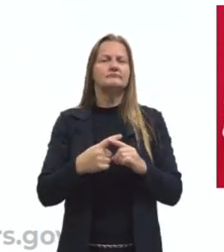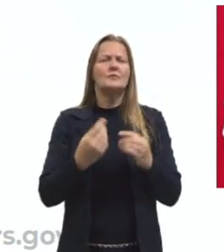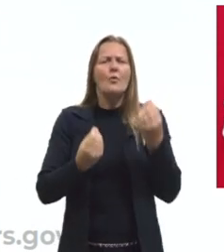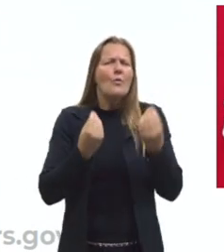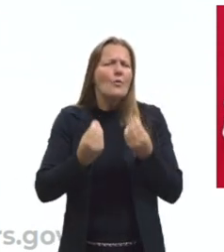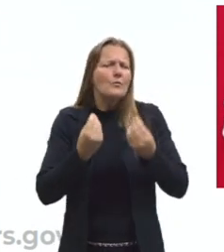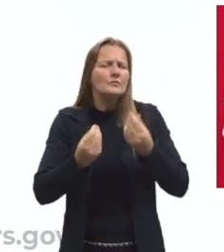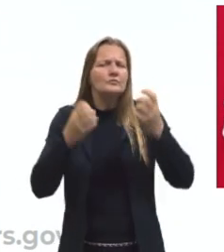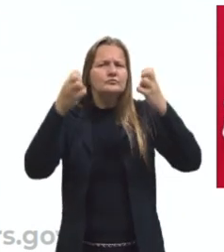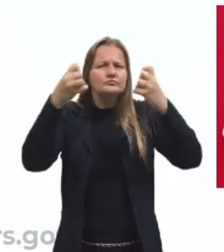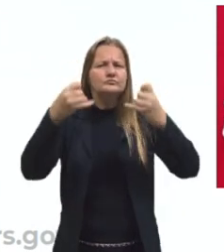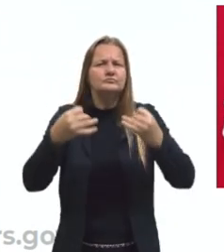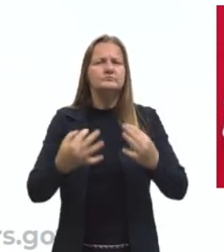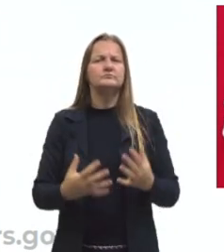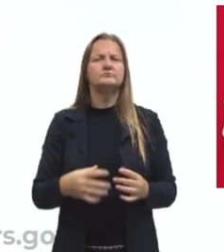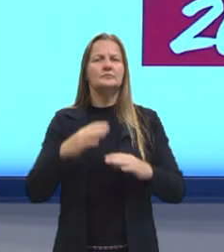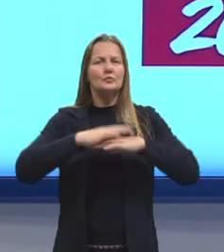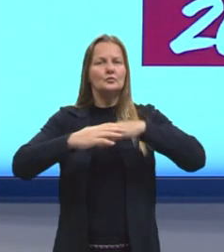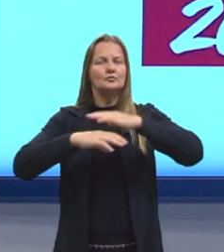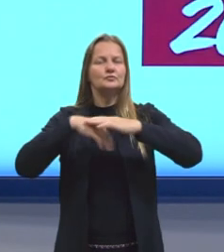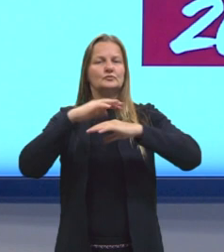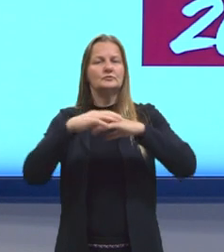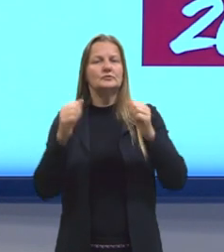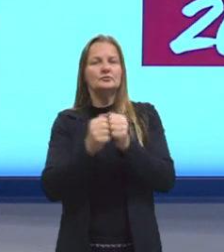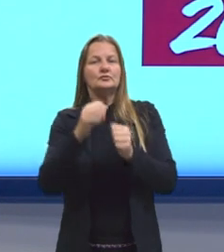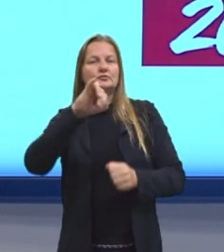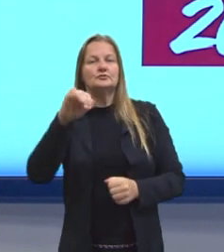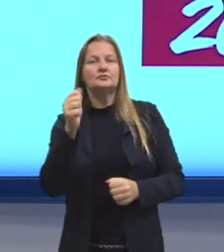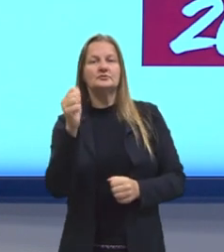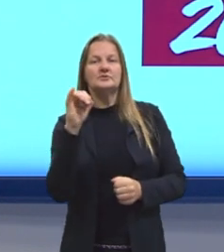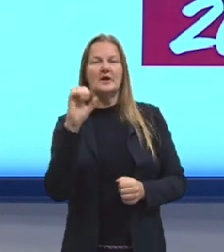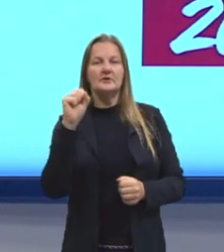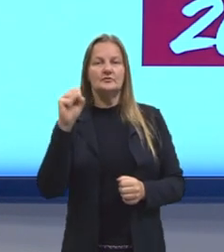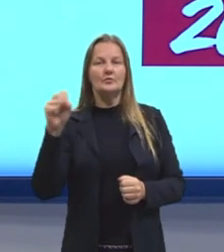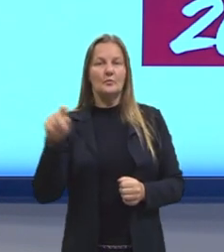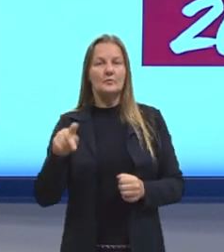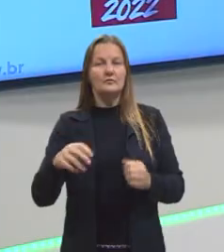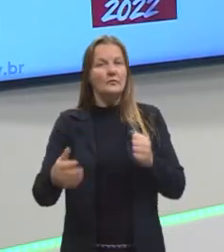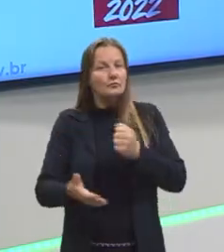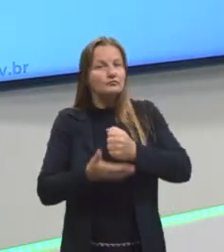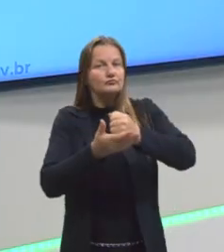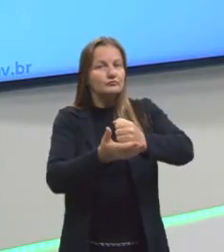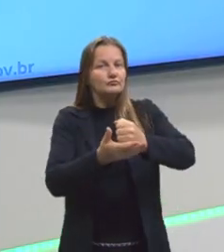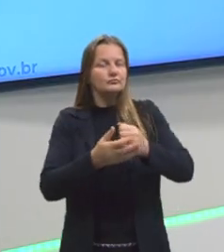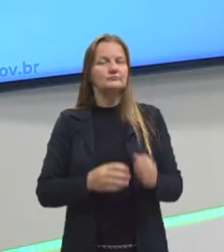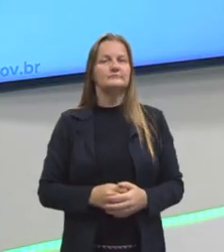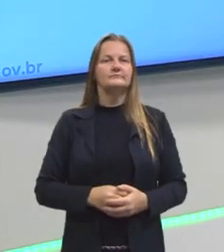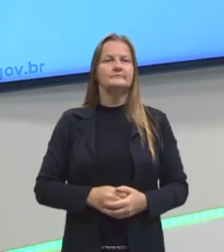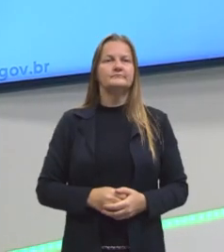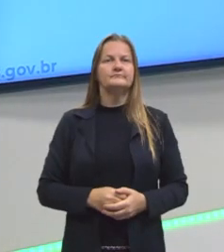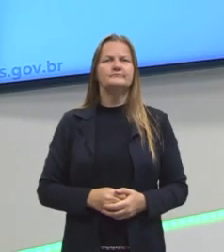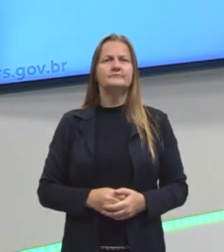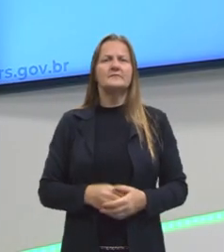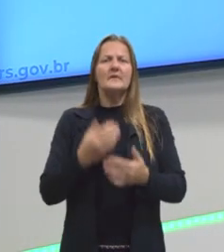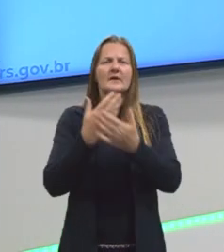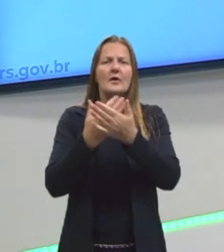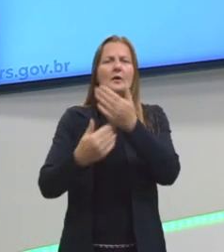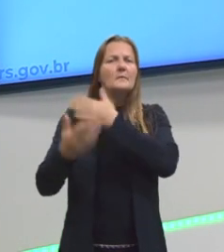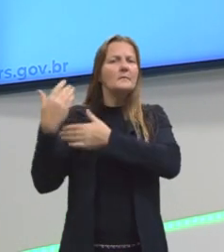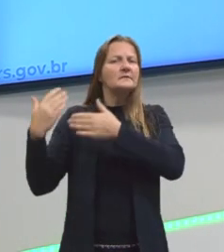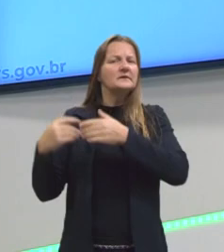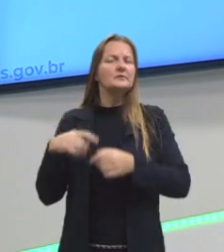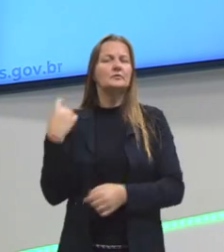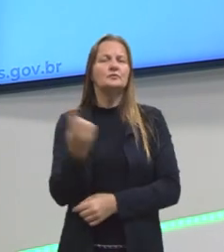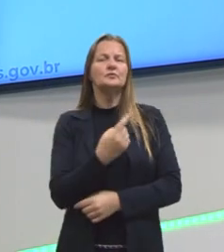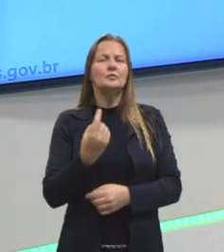sempre a construída também pelo professor já em São Paulo que nos acompanham tá na aula passada nós